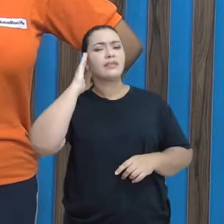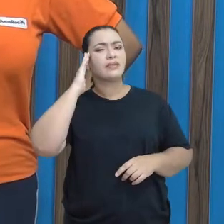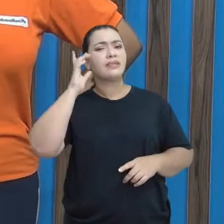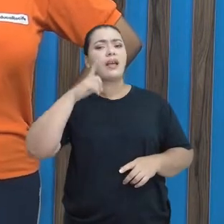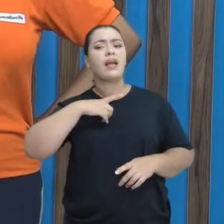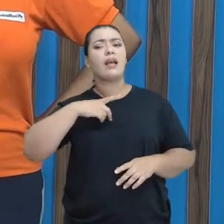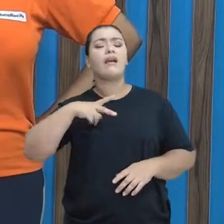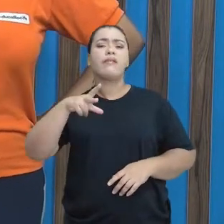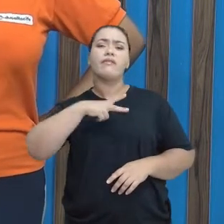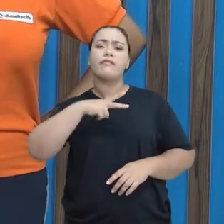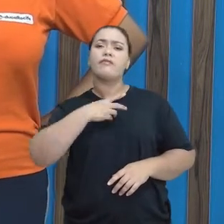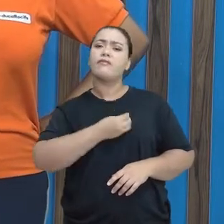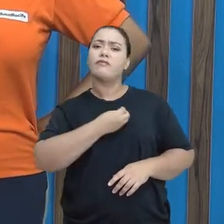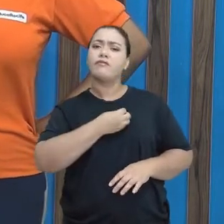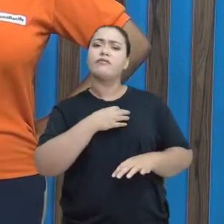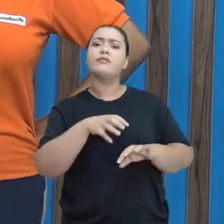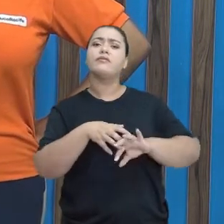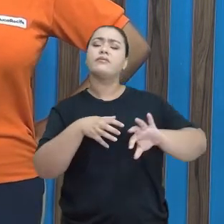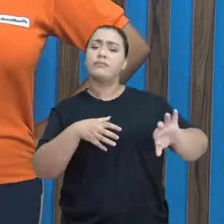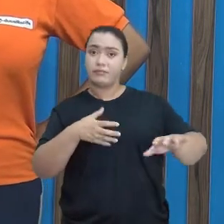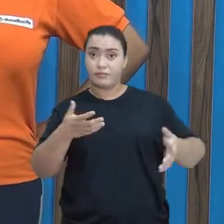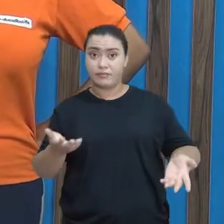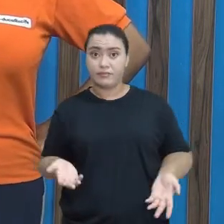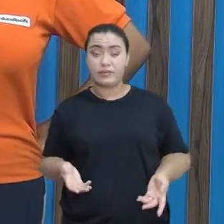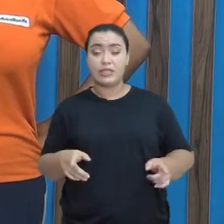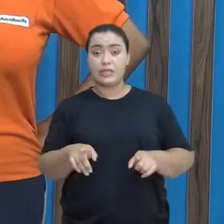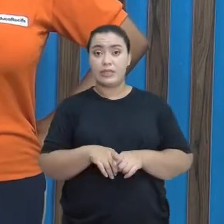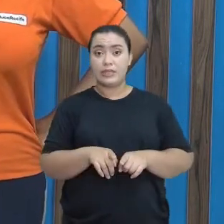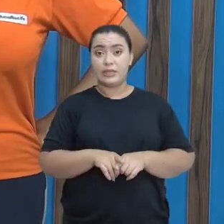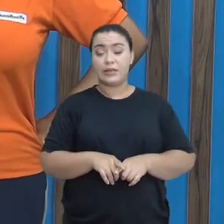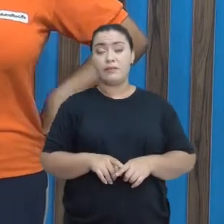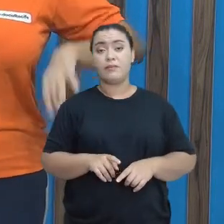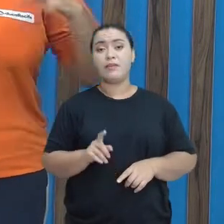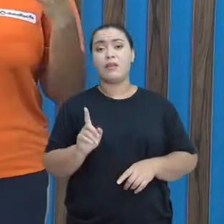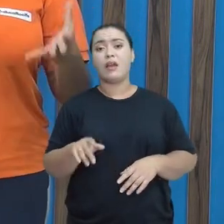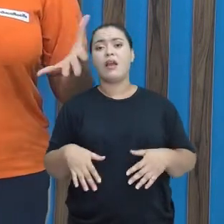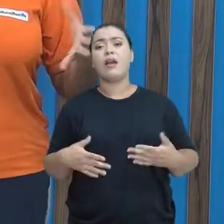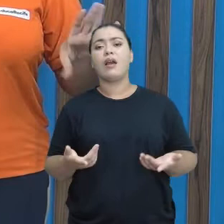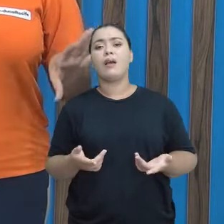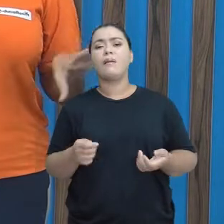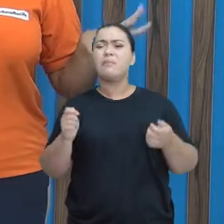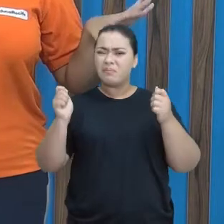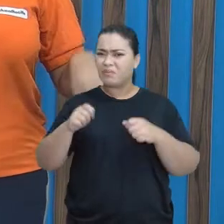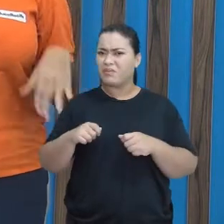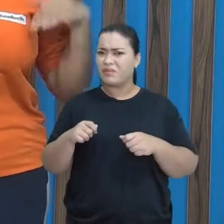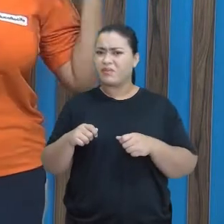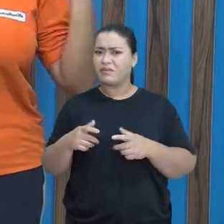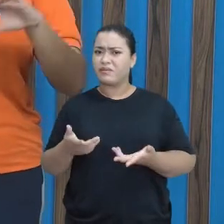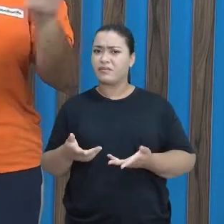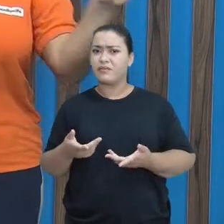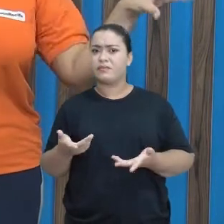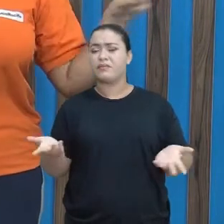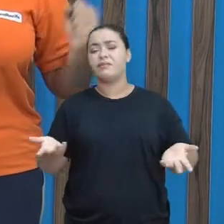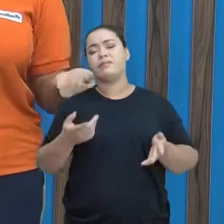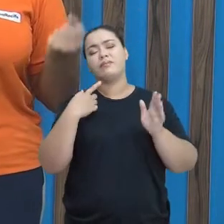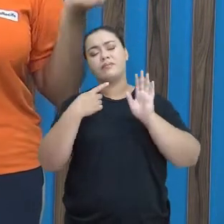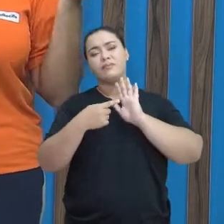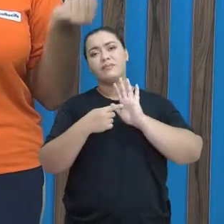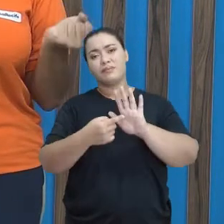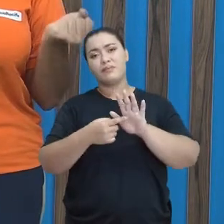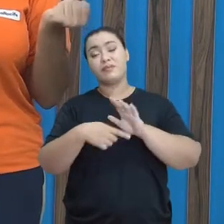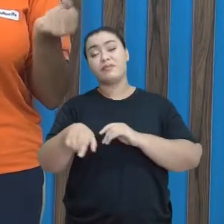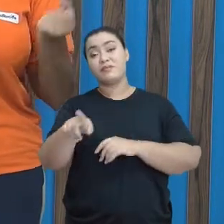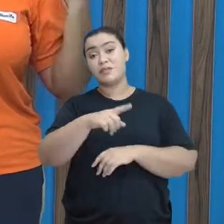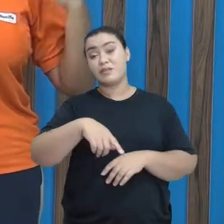né? No espaço da privacidade, no espaço do até onde é válido. Então deixo aqui essa polêmica para que